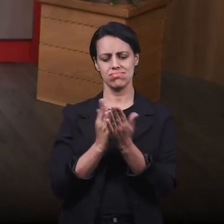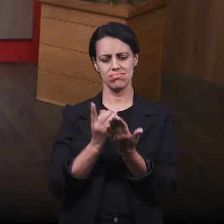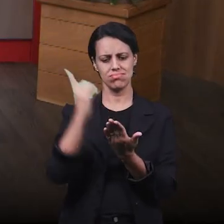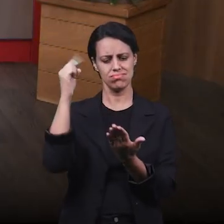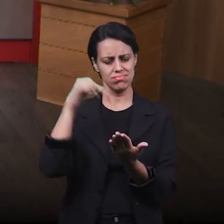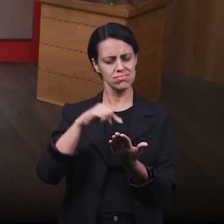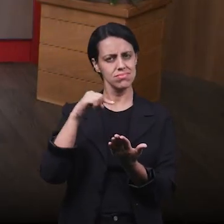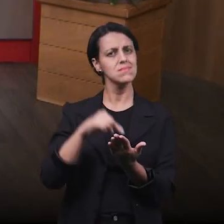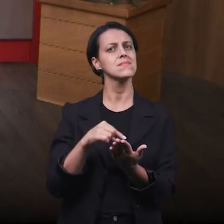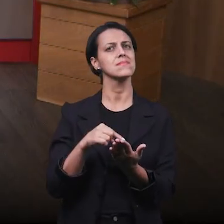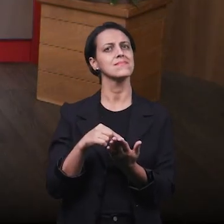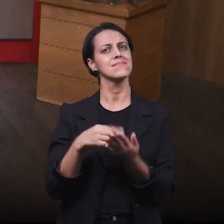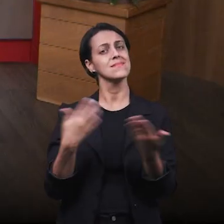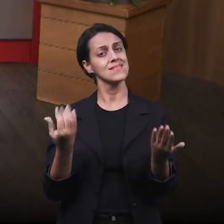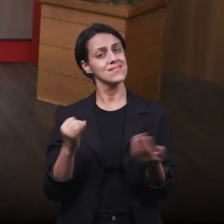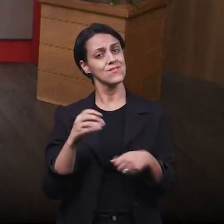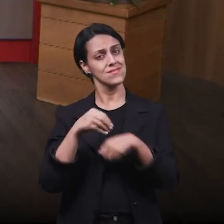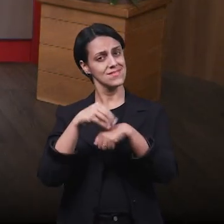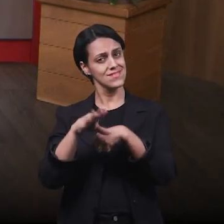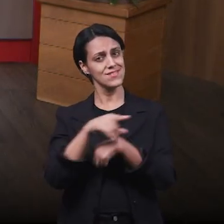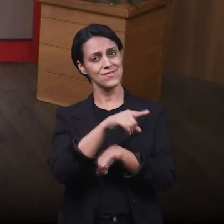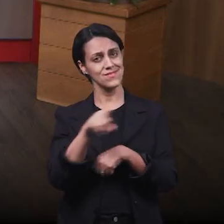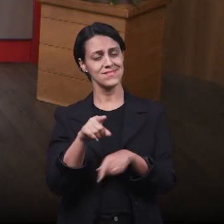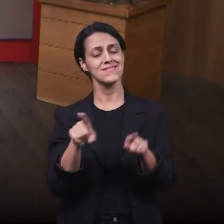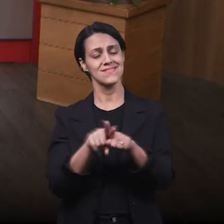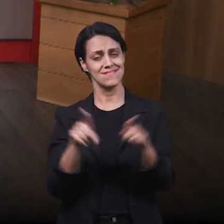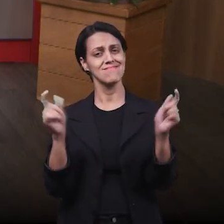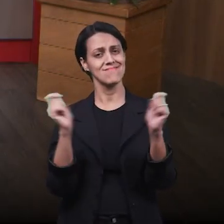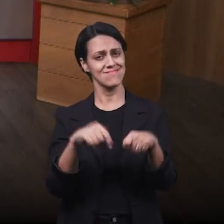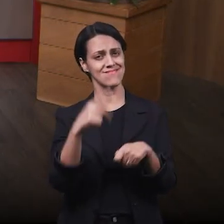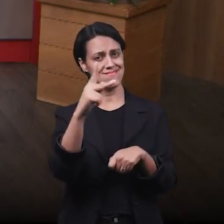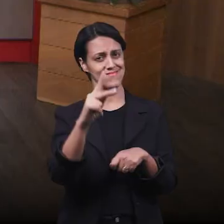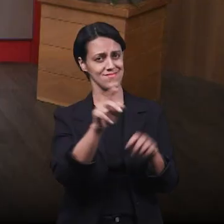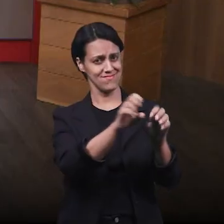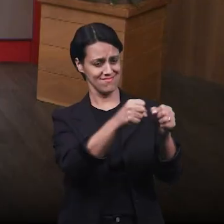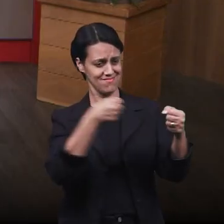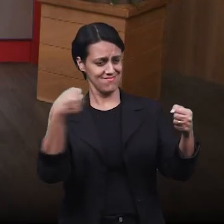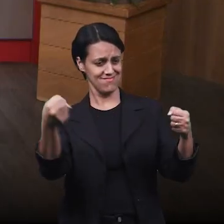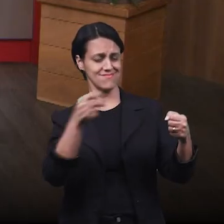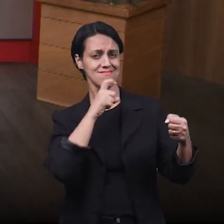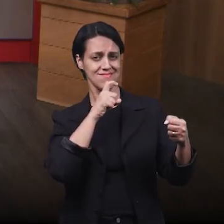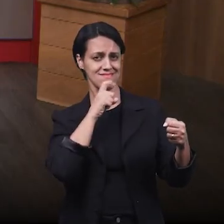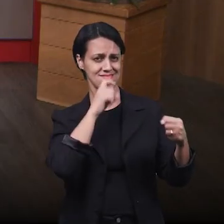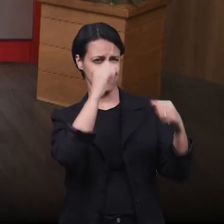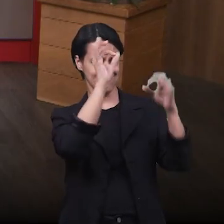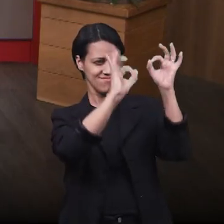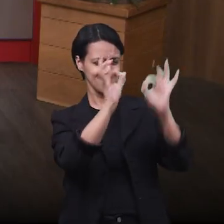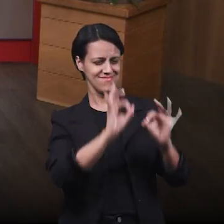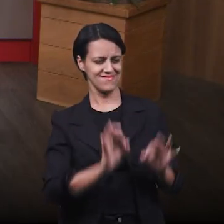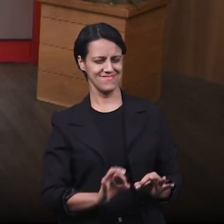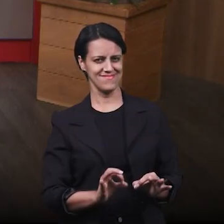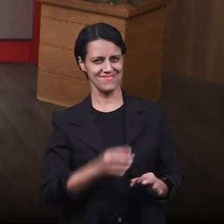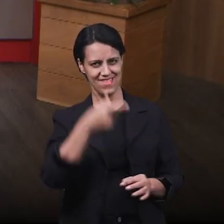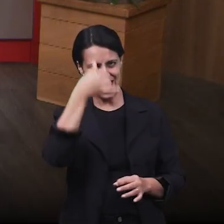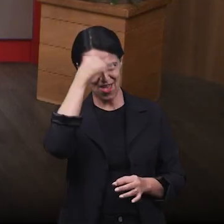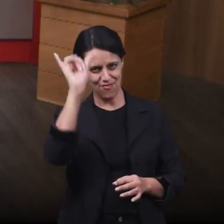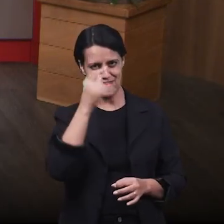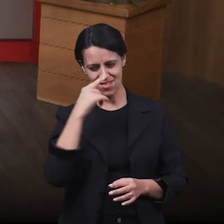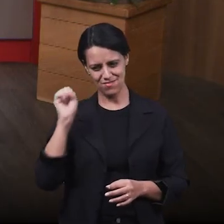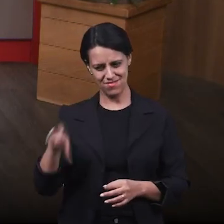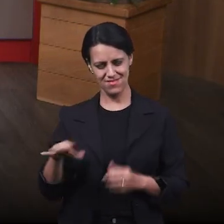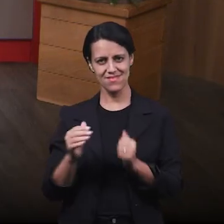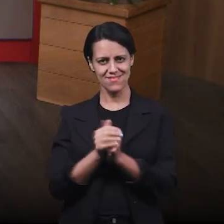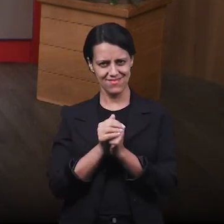que através dessas dicas você também possa conseguir organizar a sua geladeira para evitar desperdício.